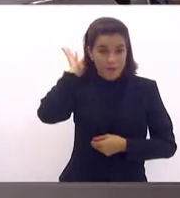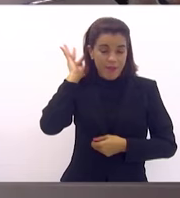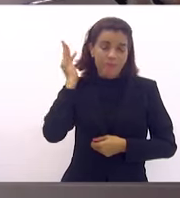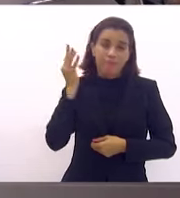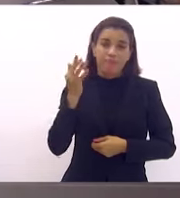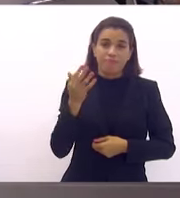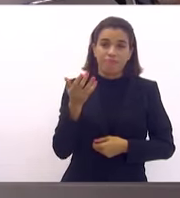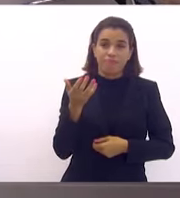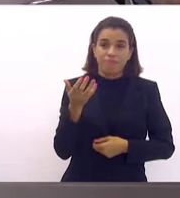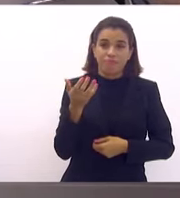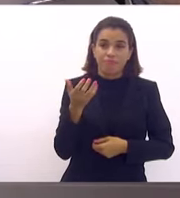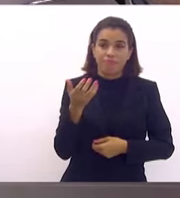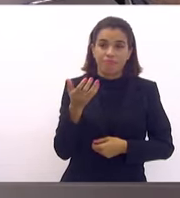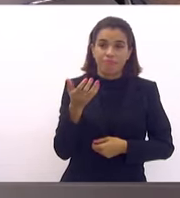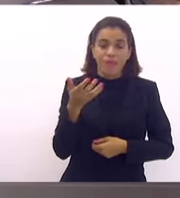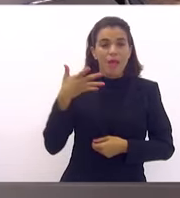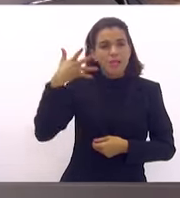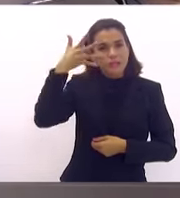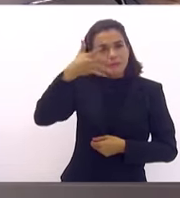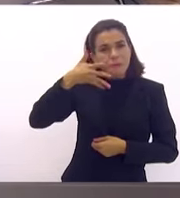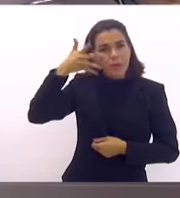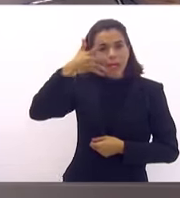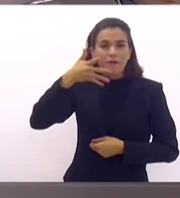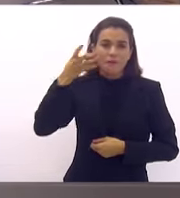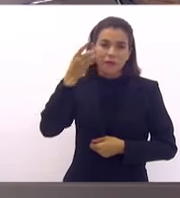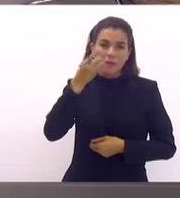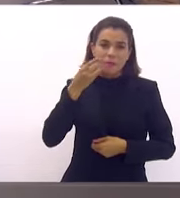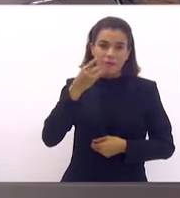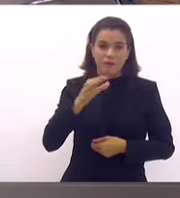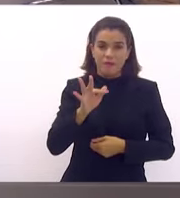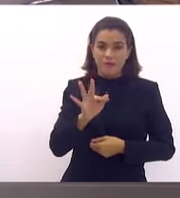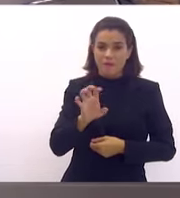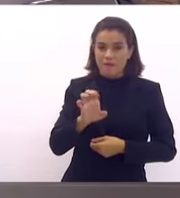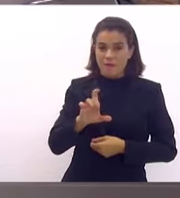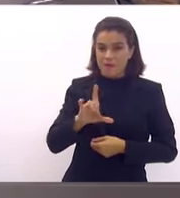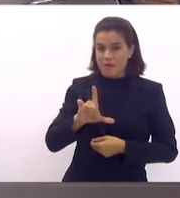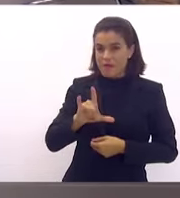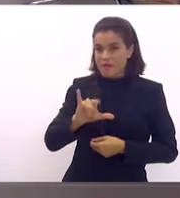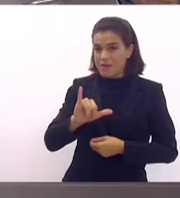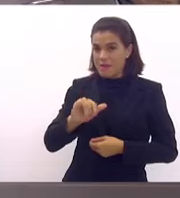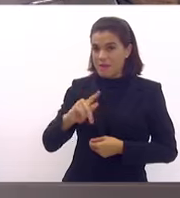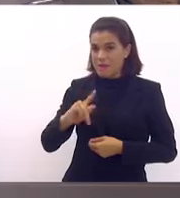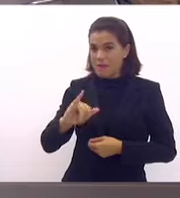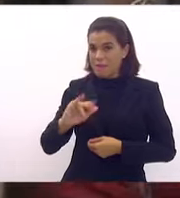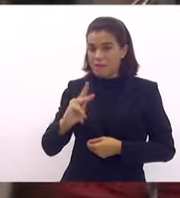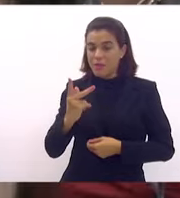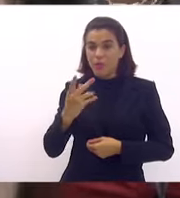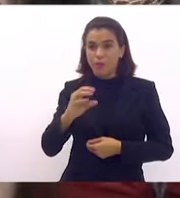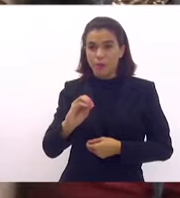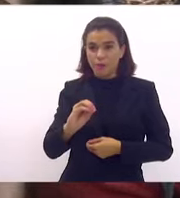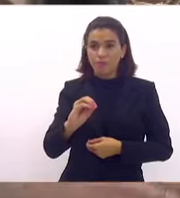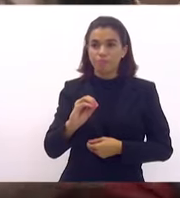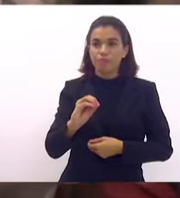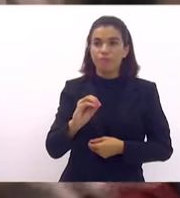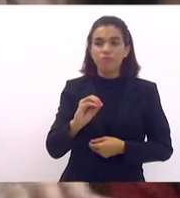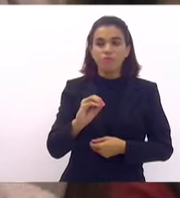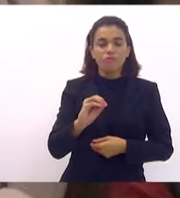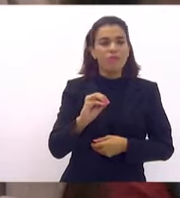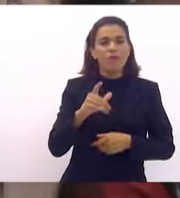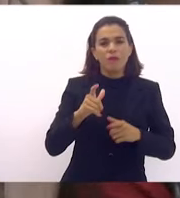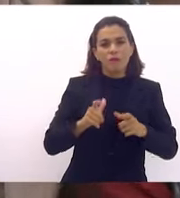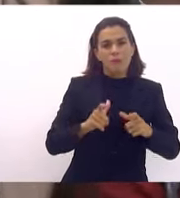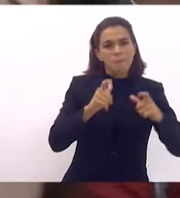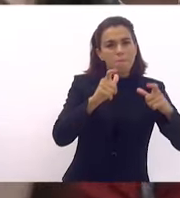momento, faço a... das palavras do deputado Filipinho. Eu posso dizer, em todos os lugares